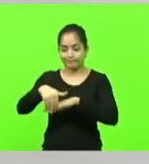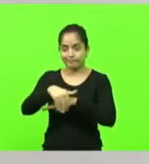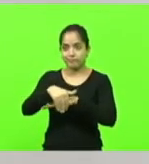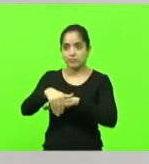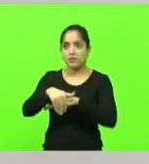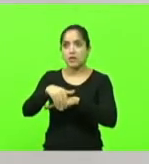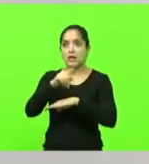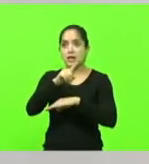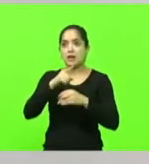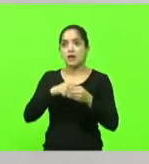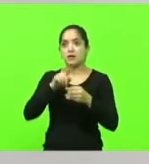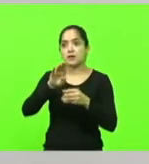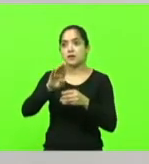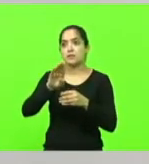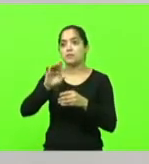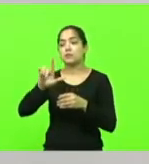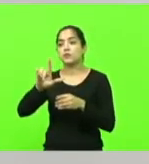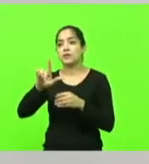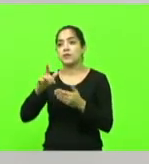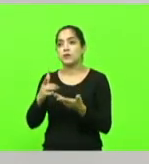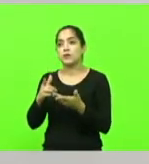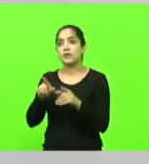Blumenau, e